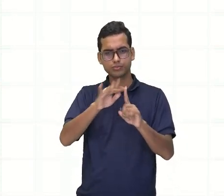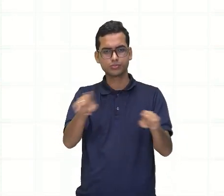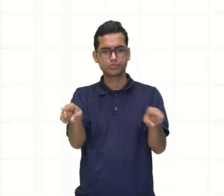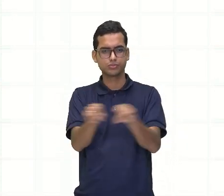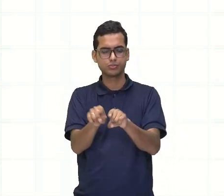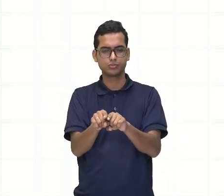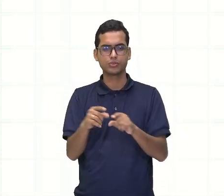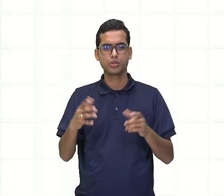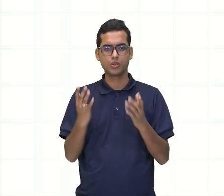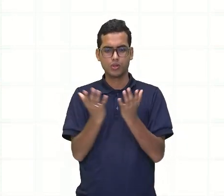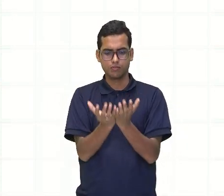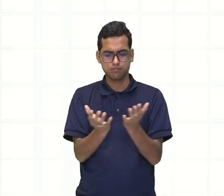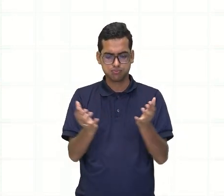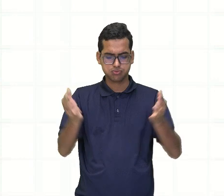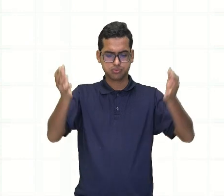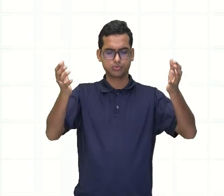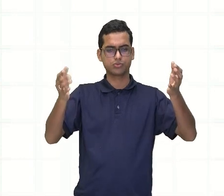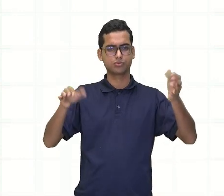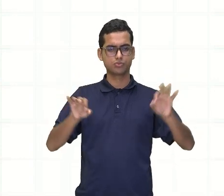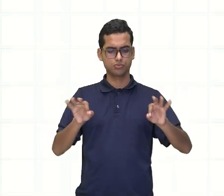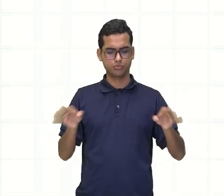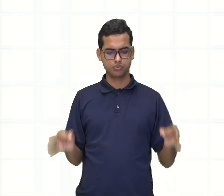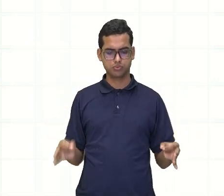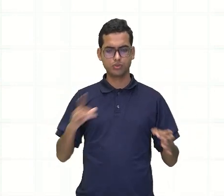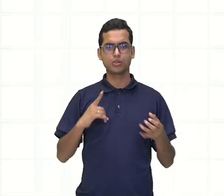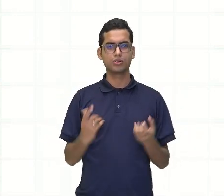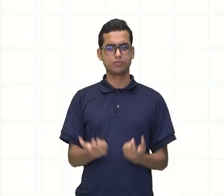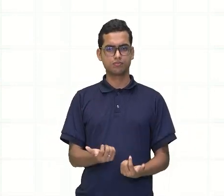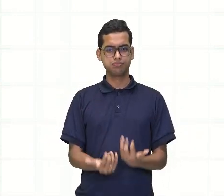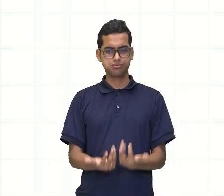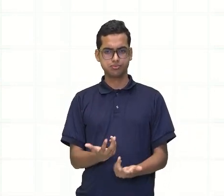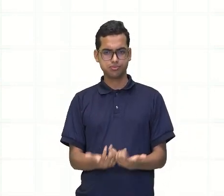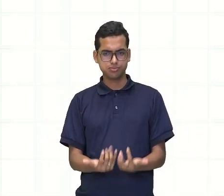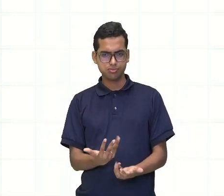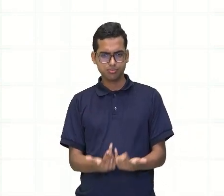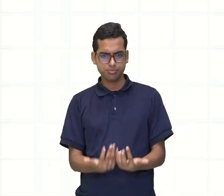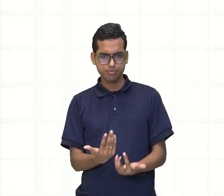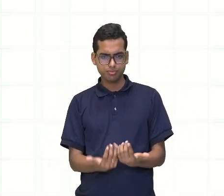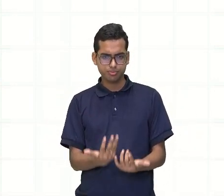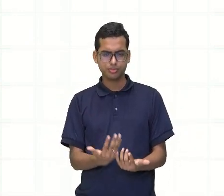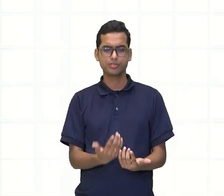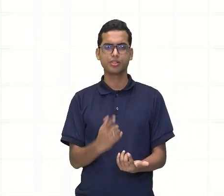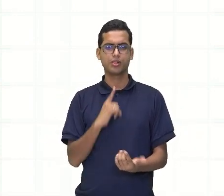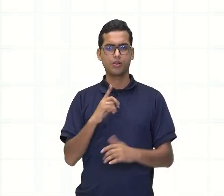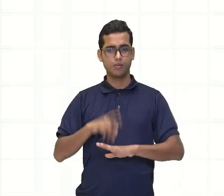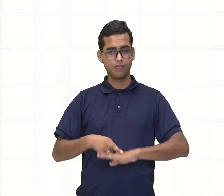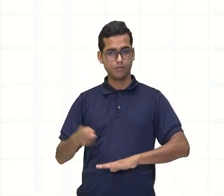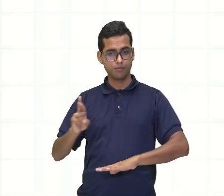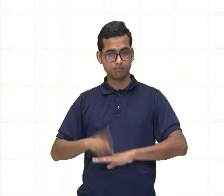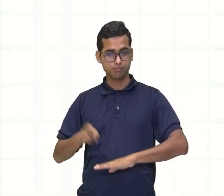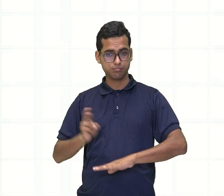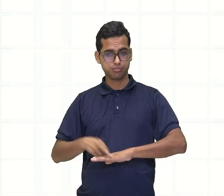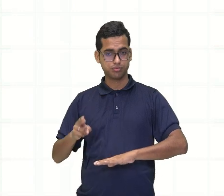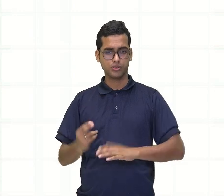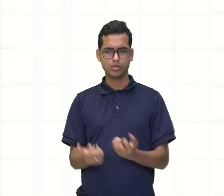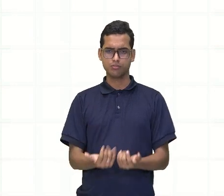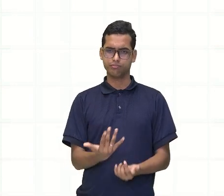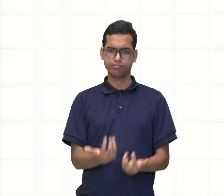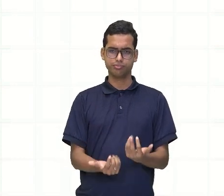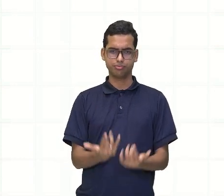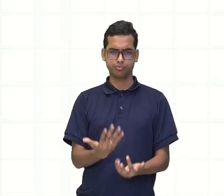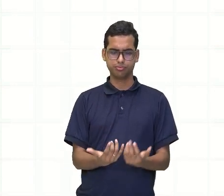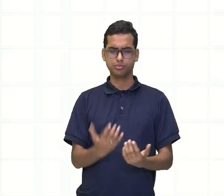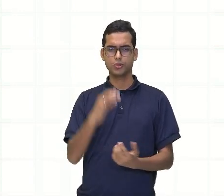fogo. Então, como que ela funciona? Nós temos aqui a radiação, certo?